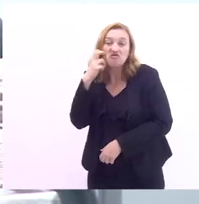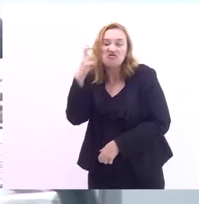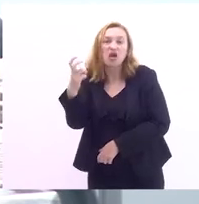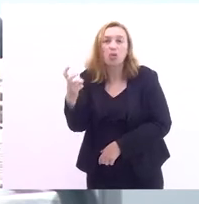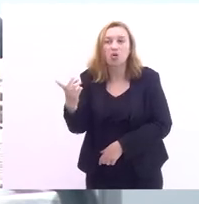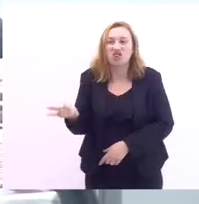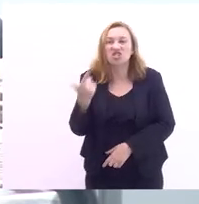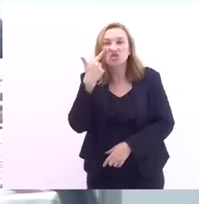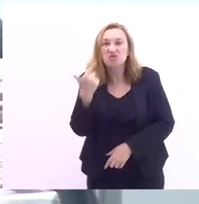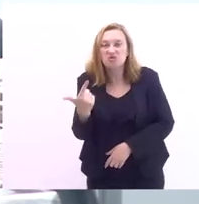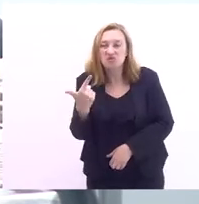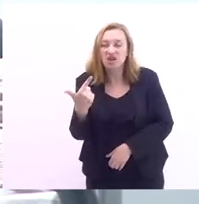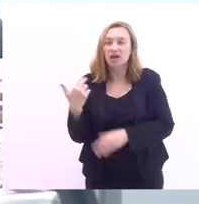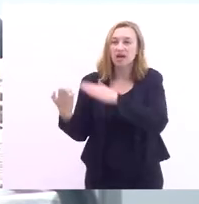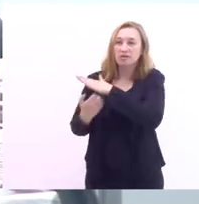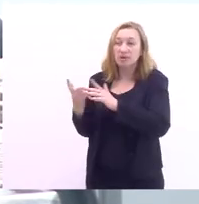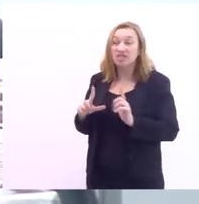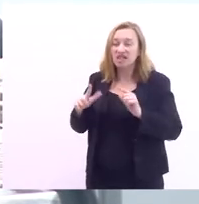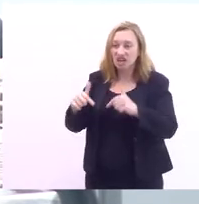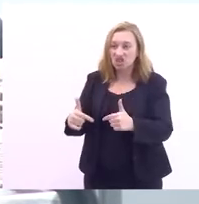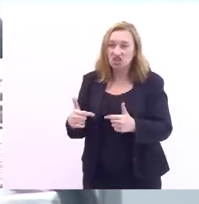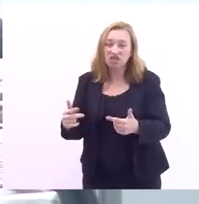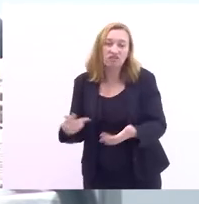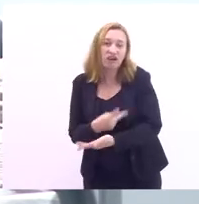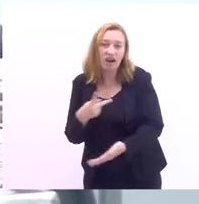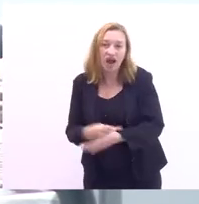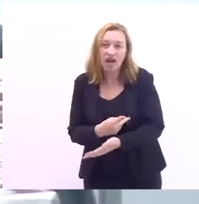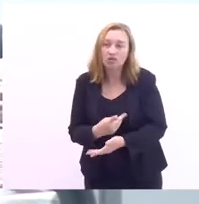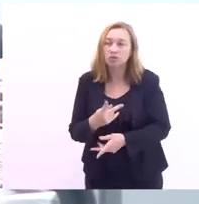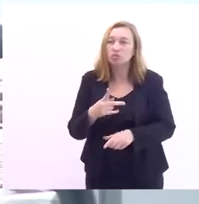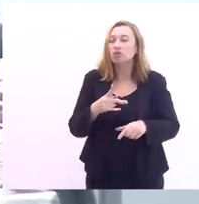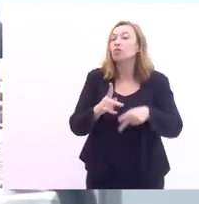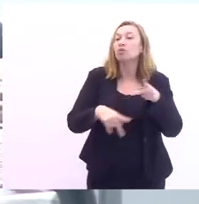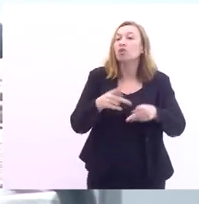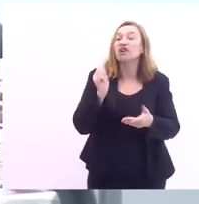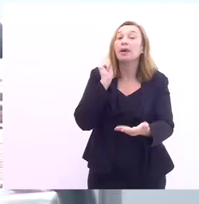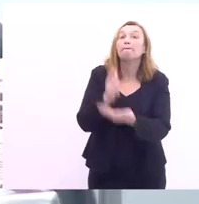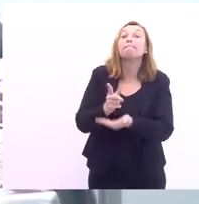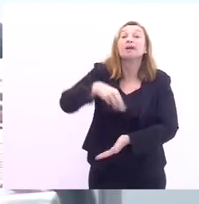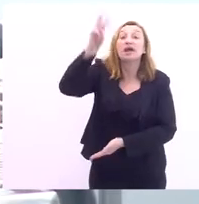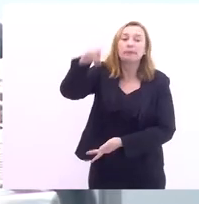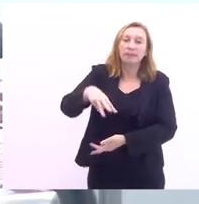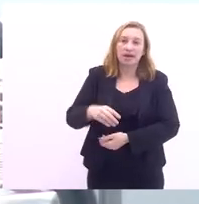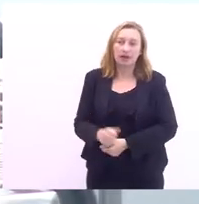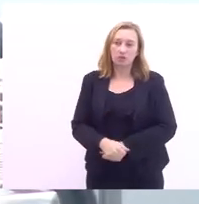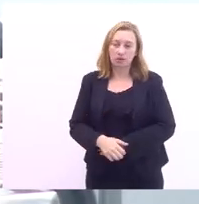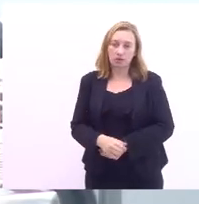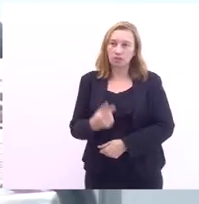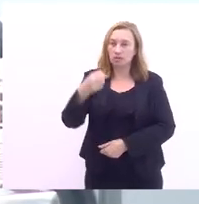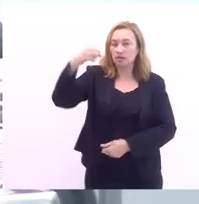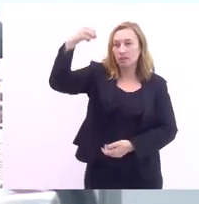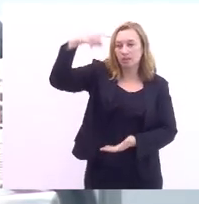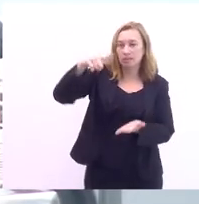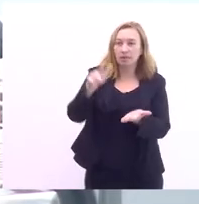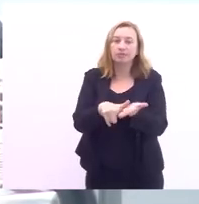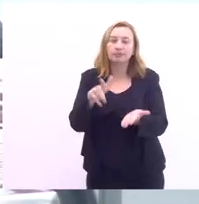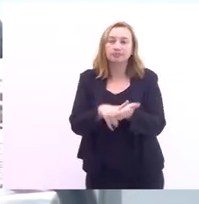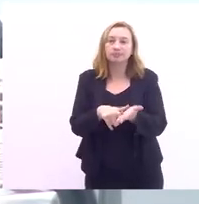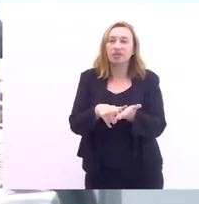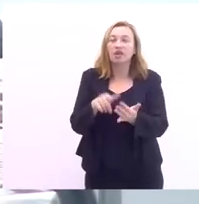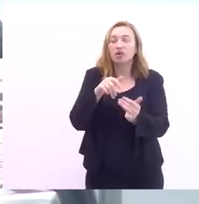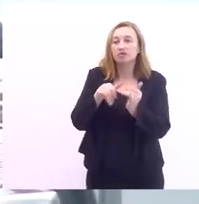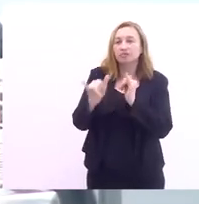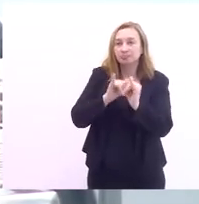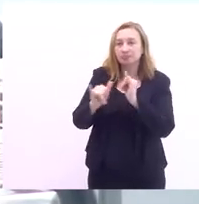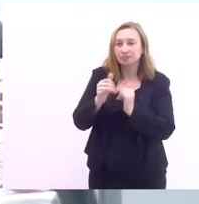de ver o concessionário da forma que atende a população da cidade e quem paga a conta ali, e quer tirar uma segunda via, quer informação